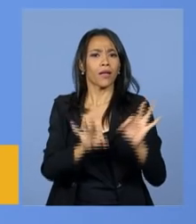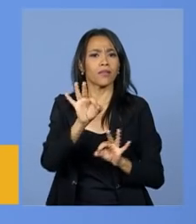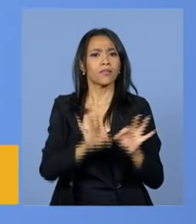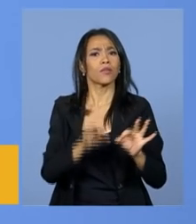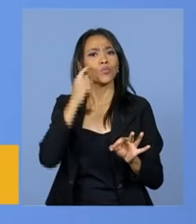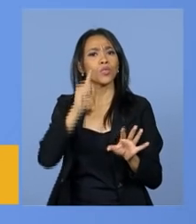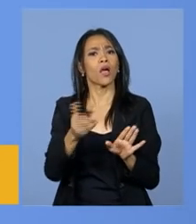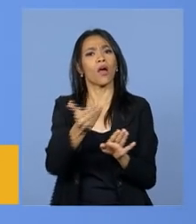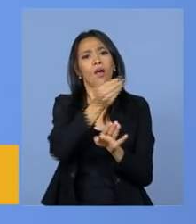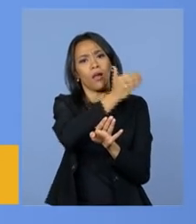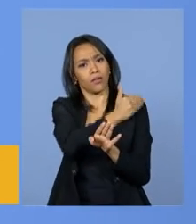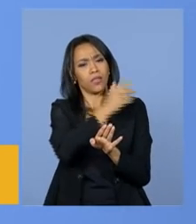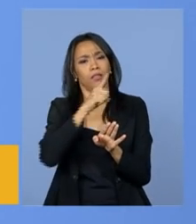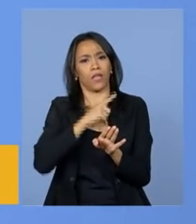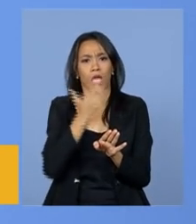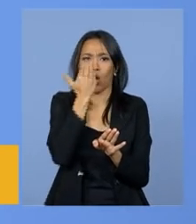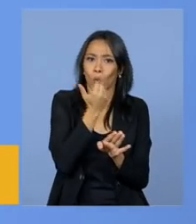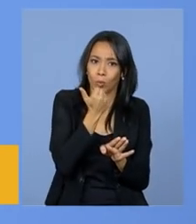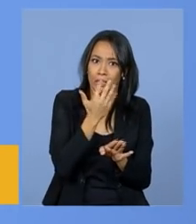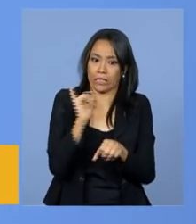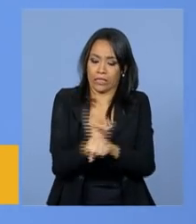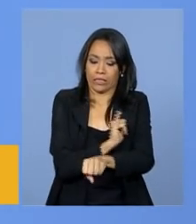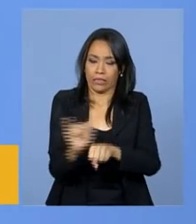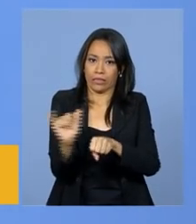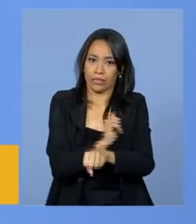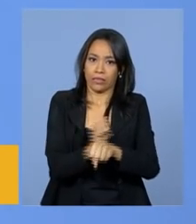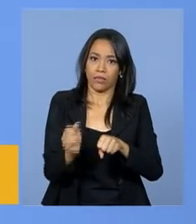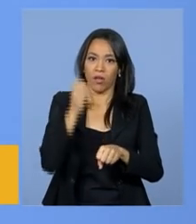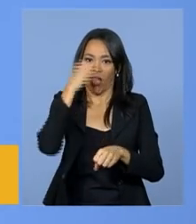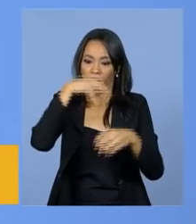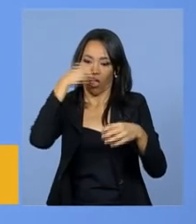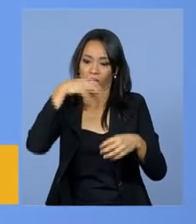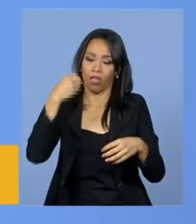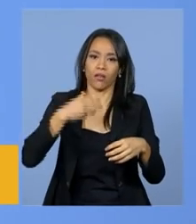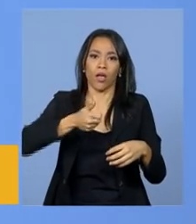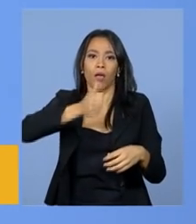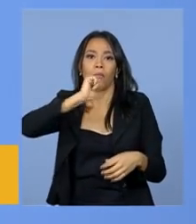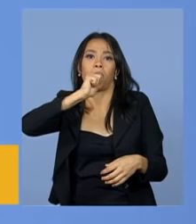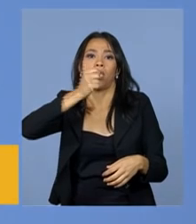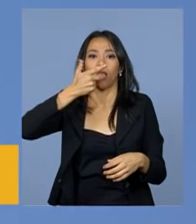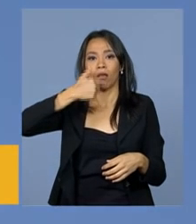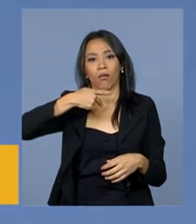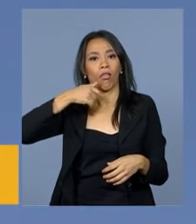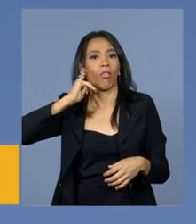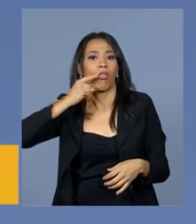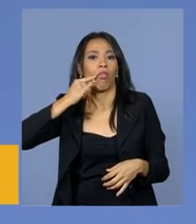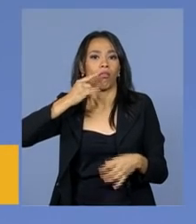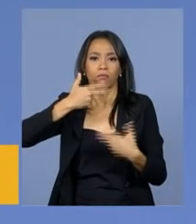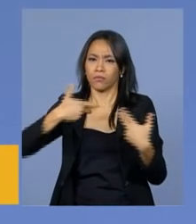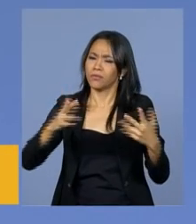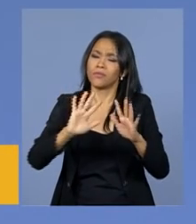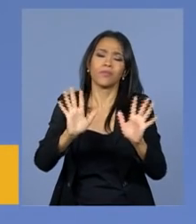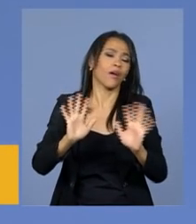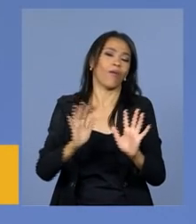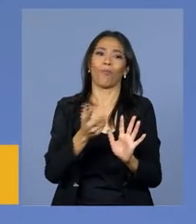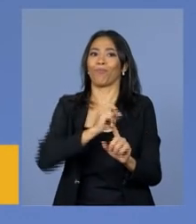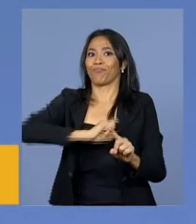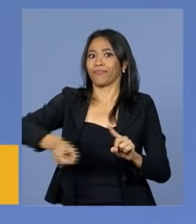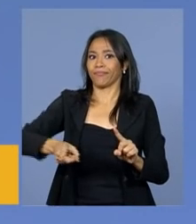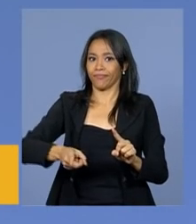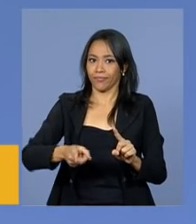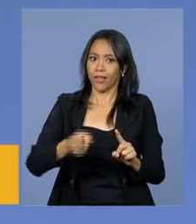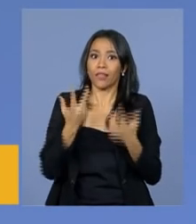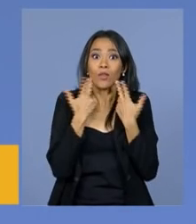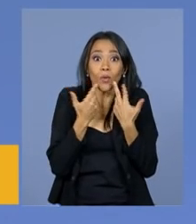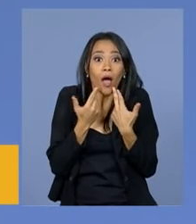anterior, eles têm uma dieta regular, não podem ingerir bebidas alcoólicas. Isso é tudo muito natural, mas a gente